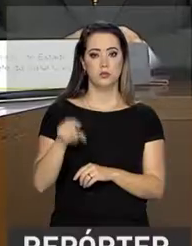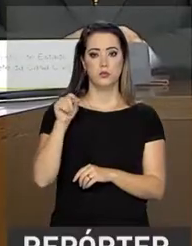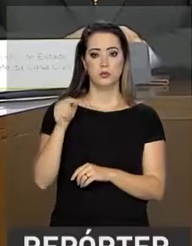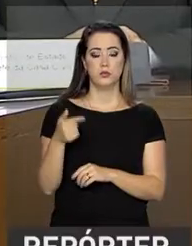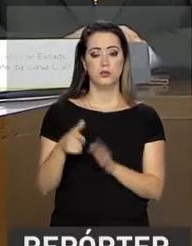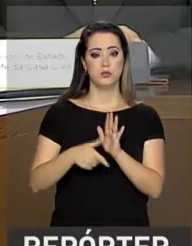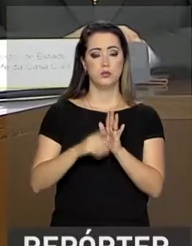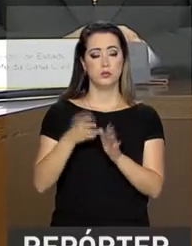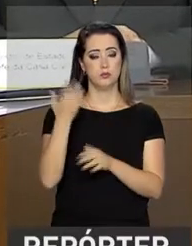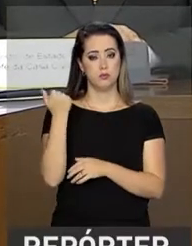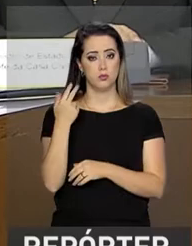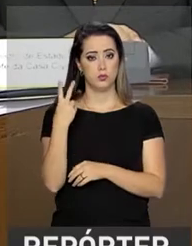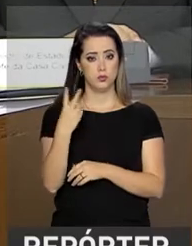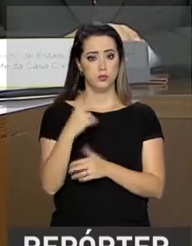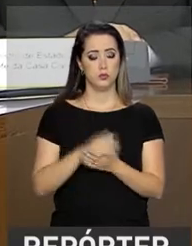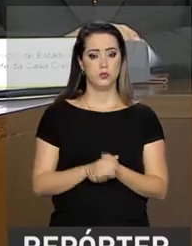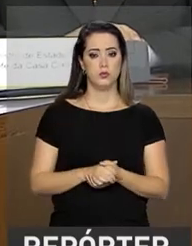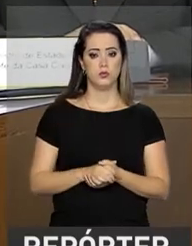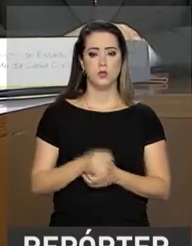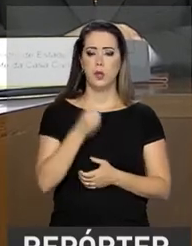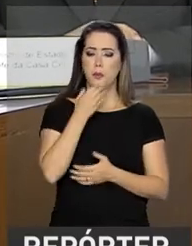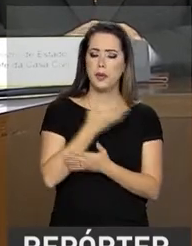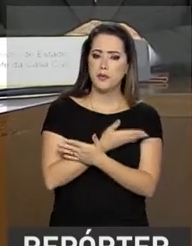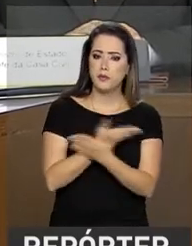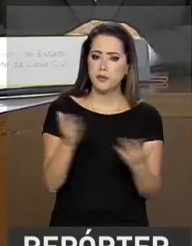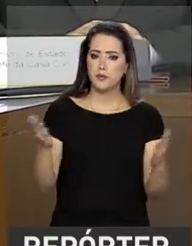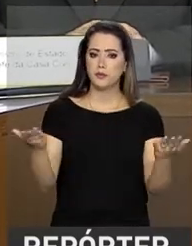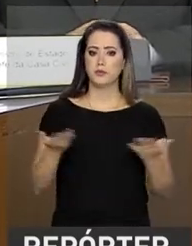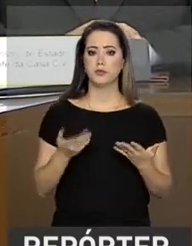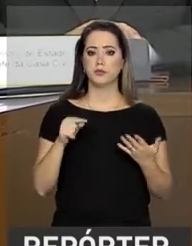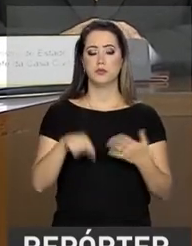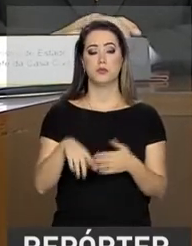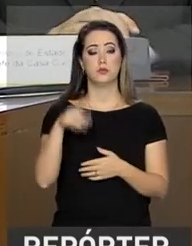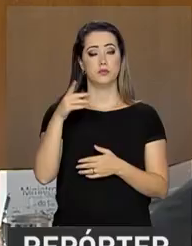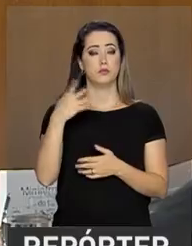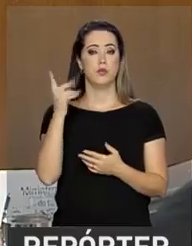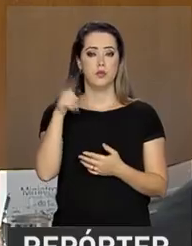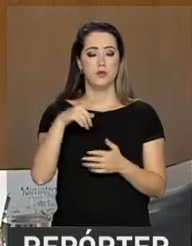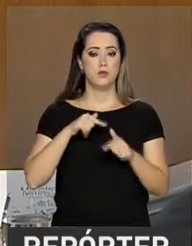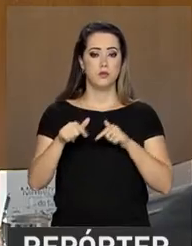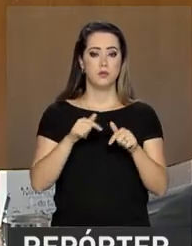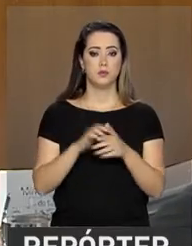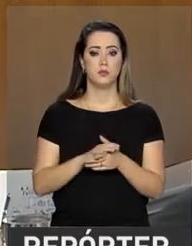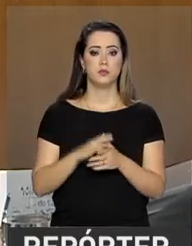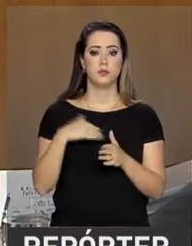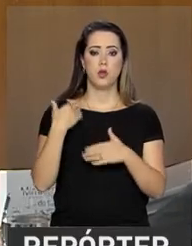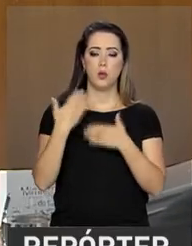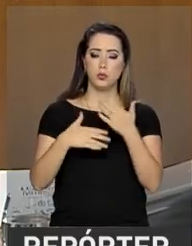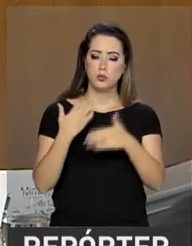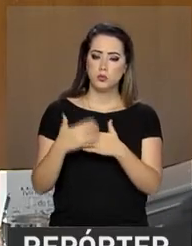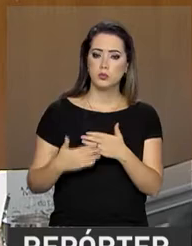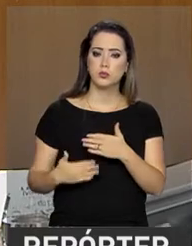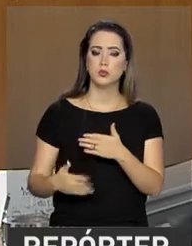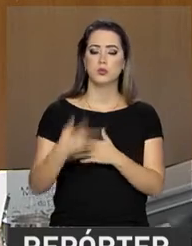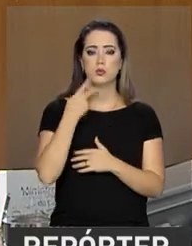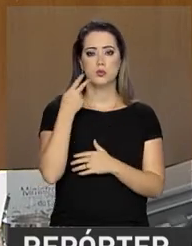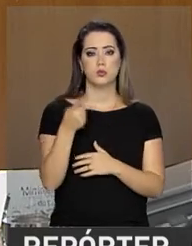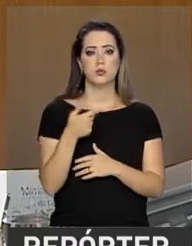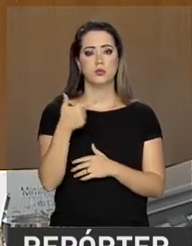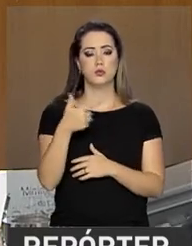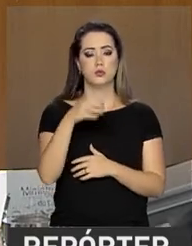sejam todos muito bem vindos e bem-vindos naturalmente o trabalho ao longo do discurso que fez para os 29